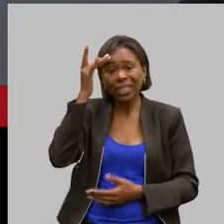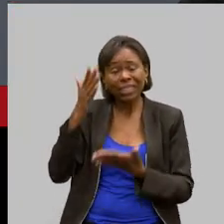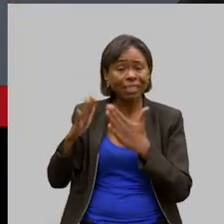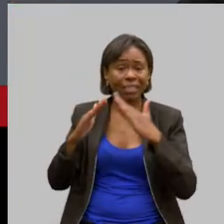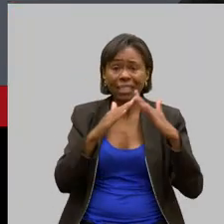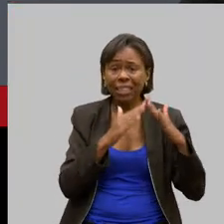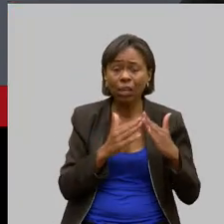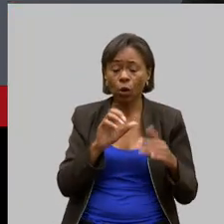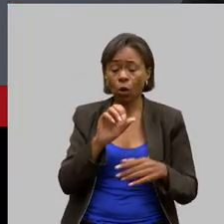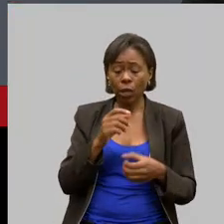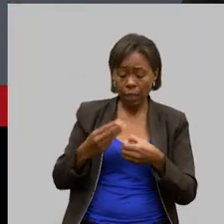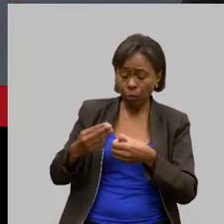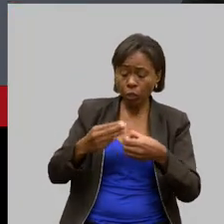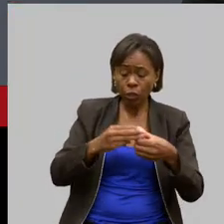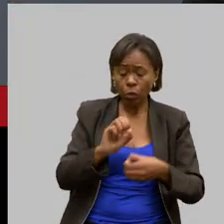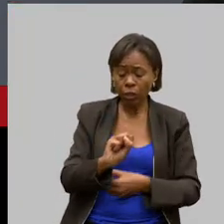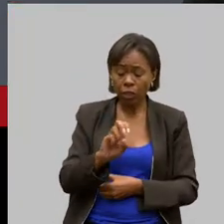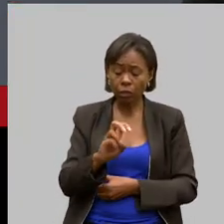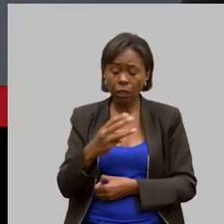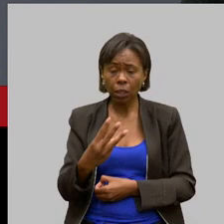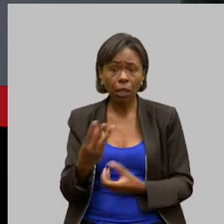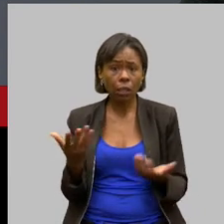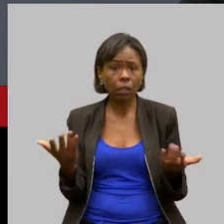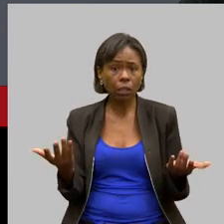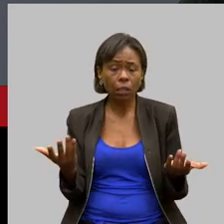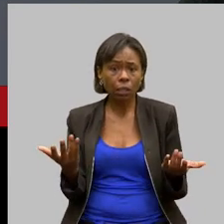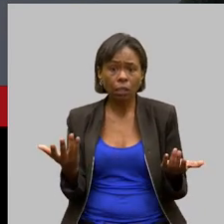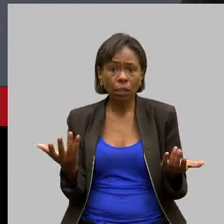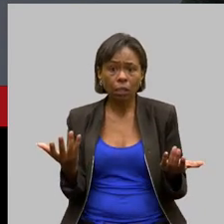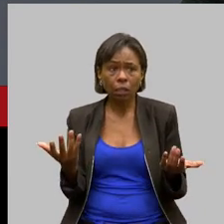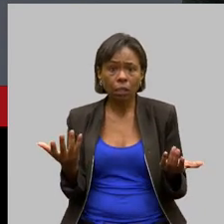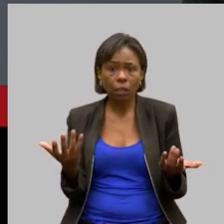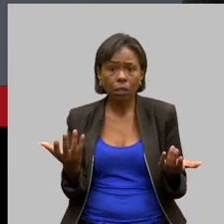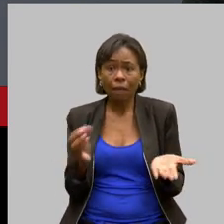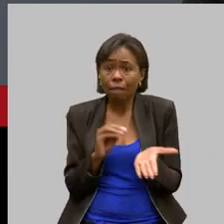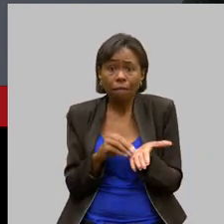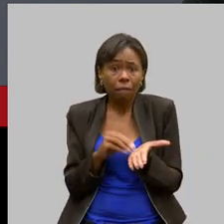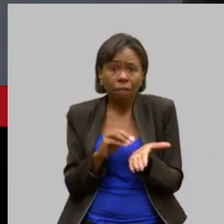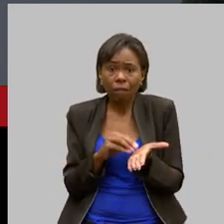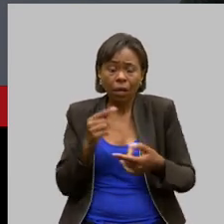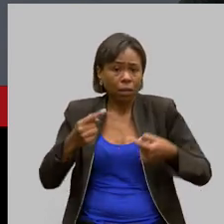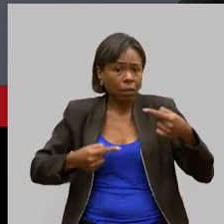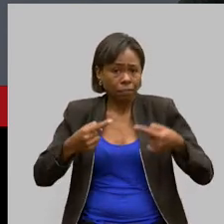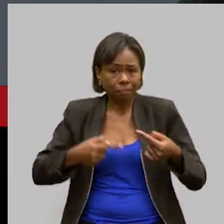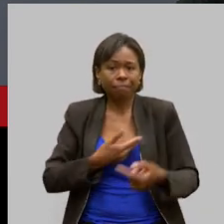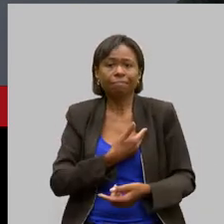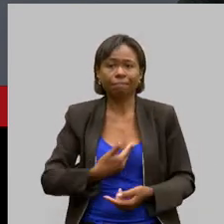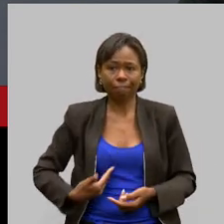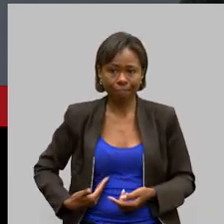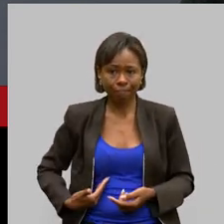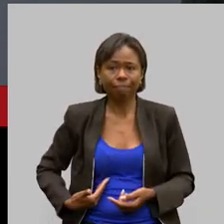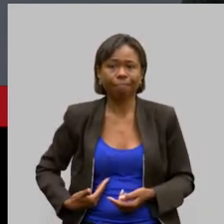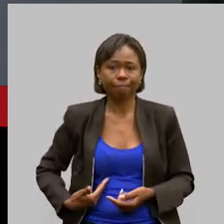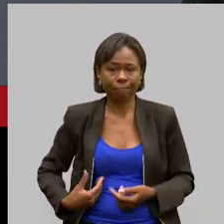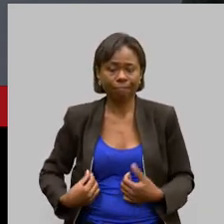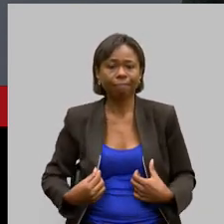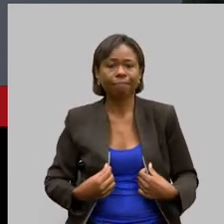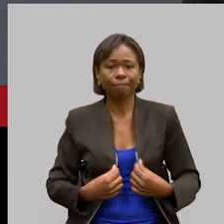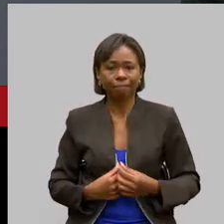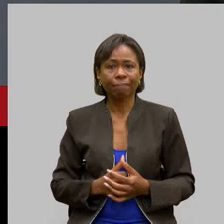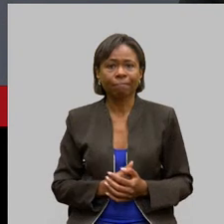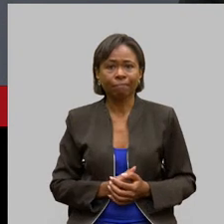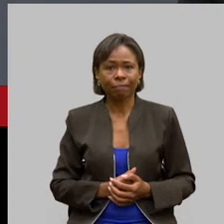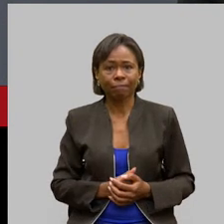municípios o resultado disso infelizmente é insuficiência de política pública né e louvo